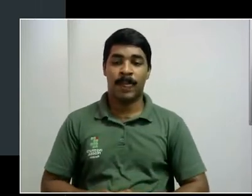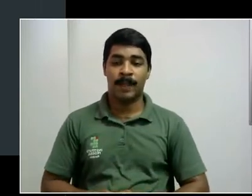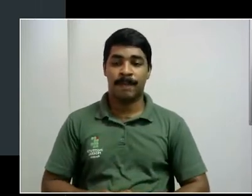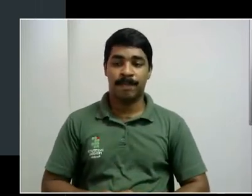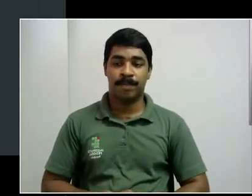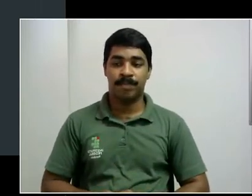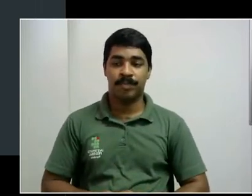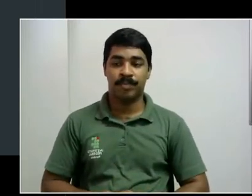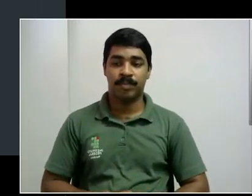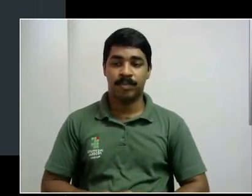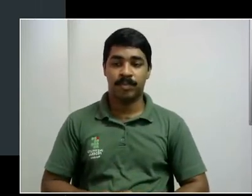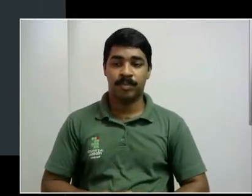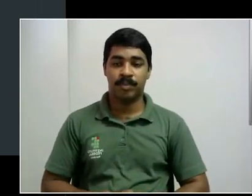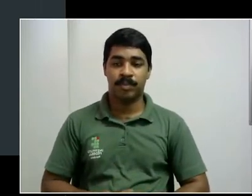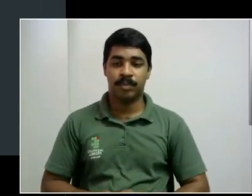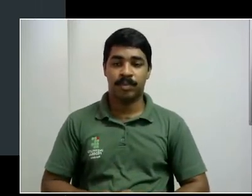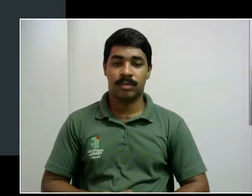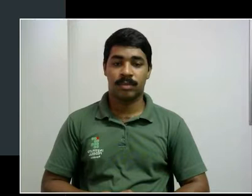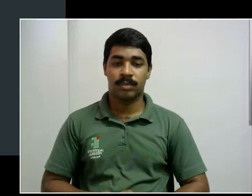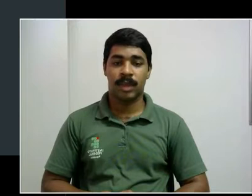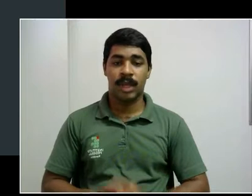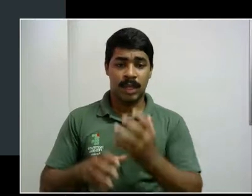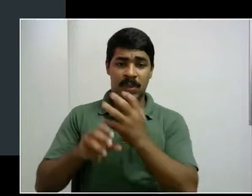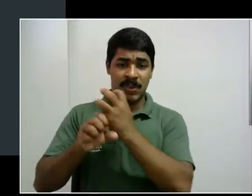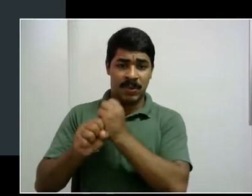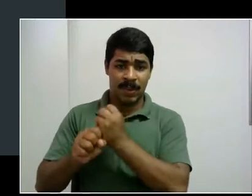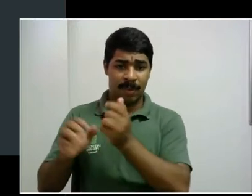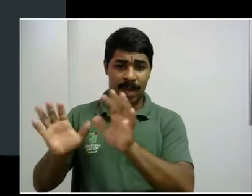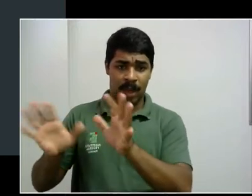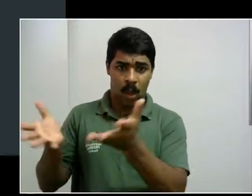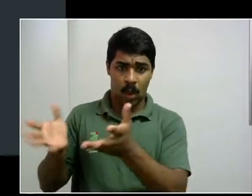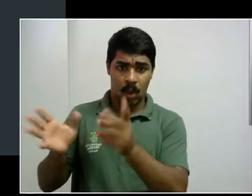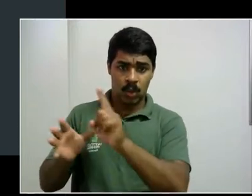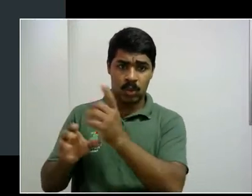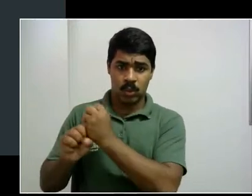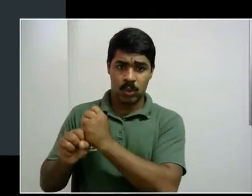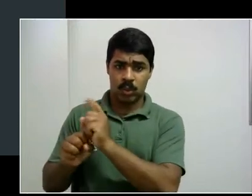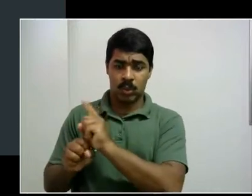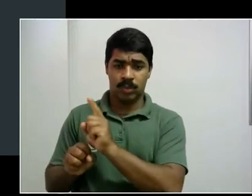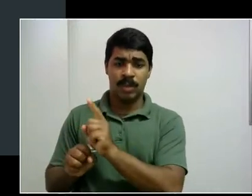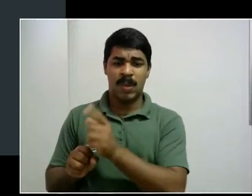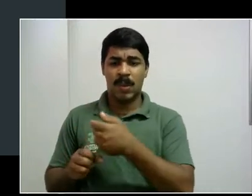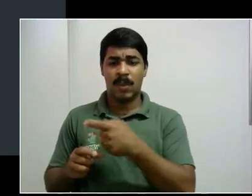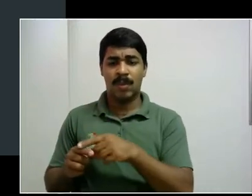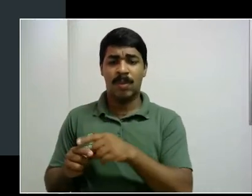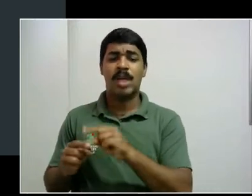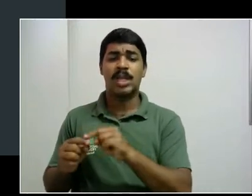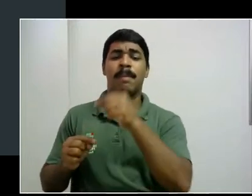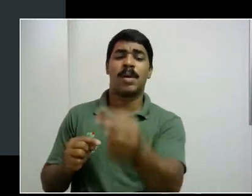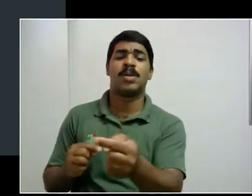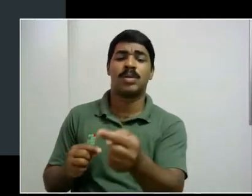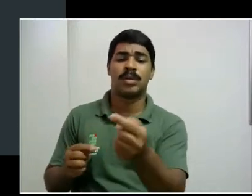bom, vamos pular um pouquinho a parte dos cálculos e vamos pular logo para o final, que é a construção do gráfico já feito. Tá? Vocês fazem na casa de vocês,